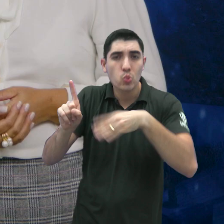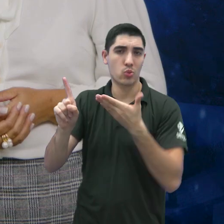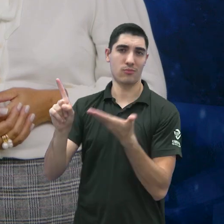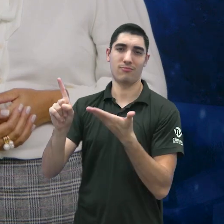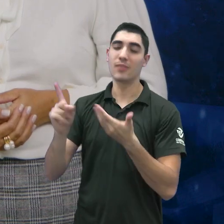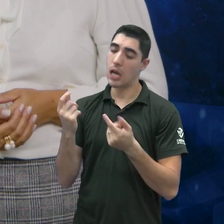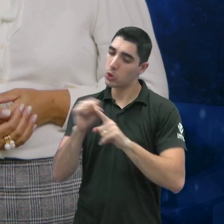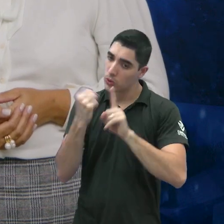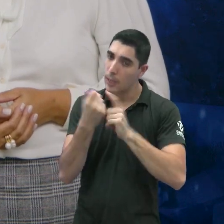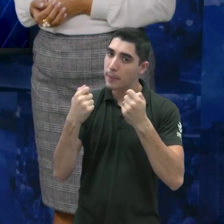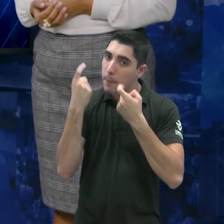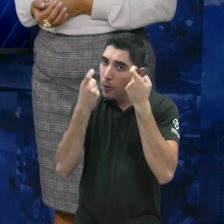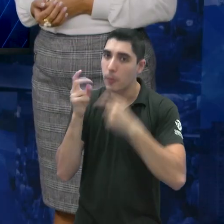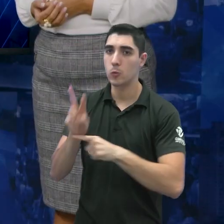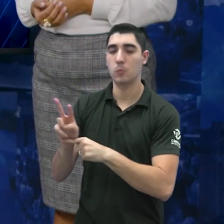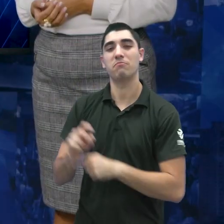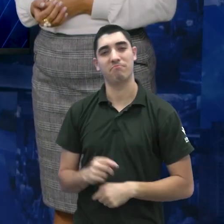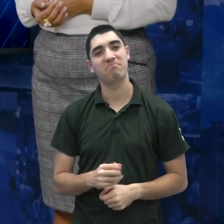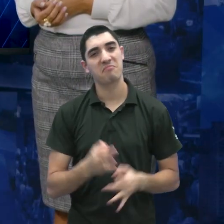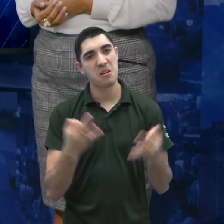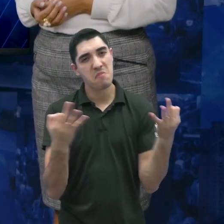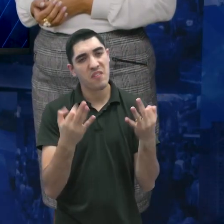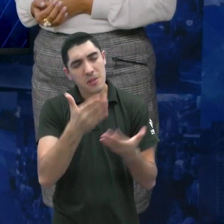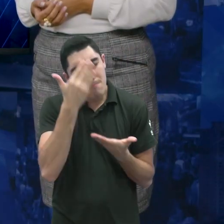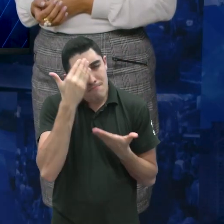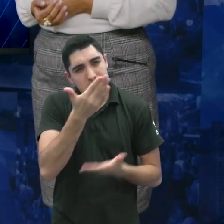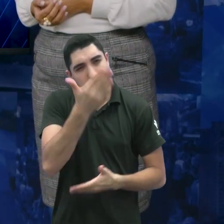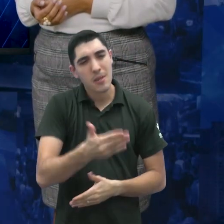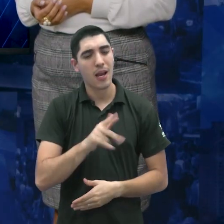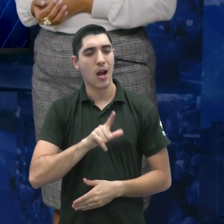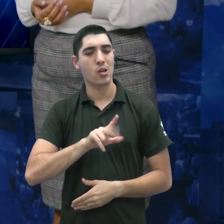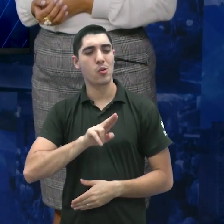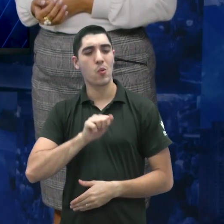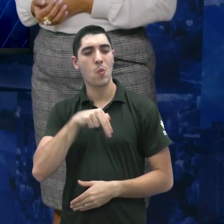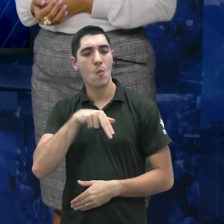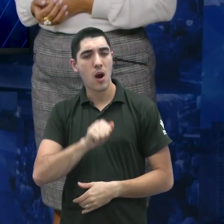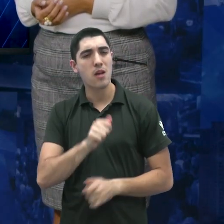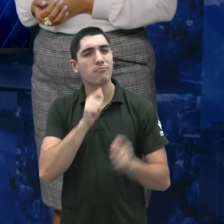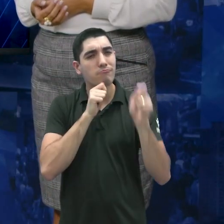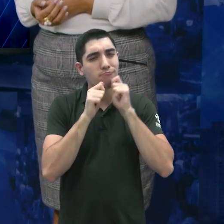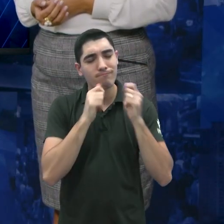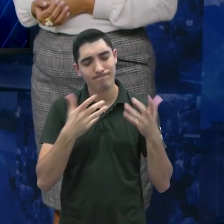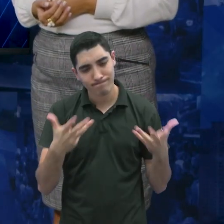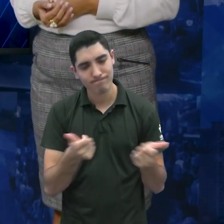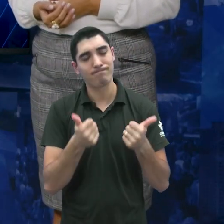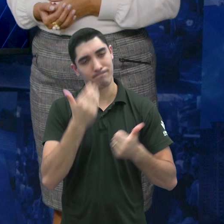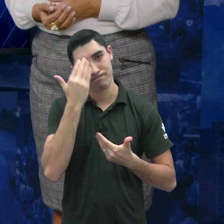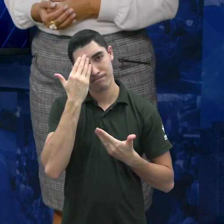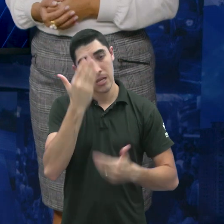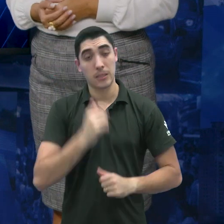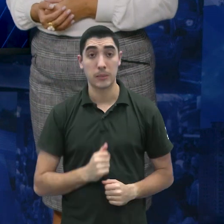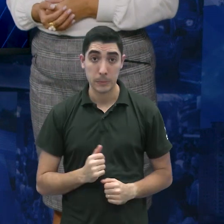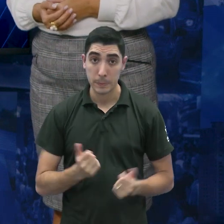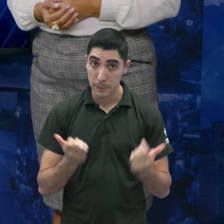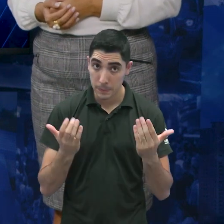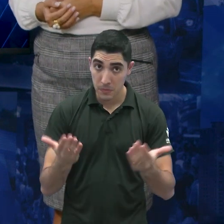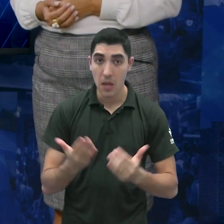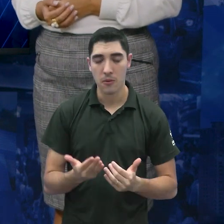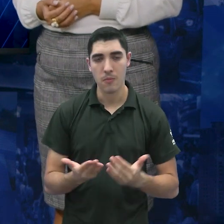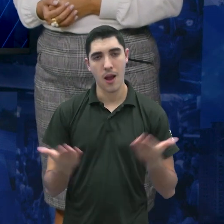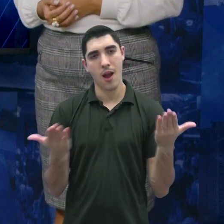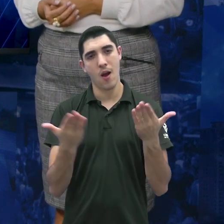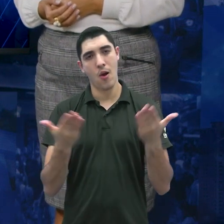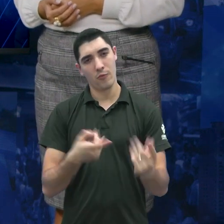trabalhar com isso. Perfeito, doutora Luana Romani, muito obrigado De nada. Pela entrevista. Então é isso,